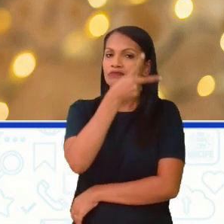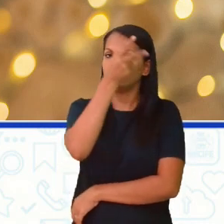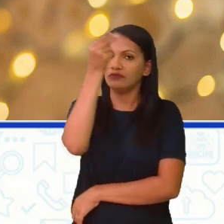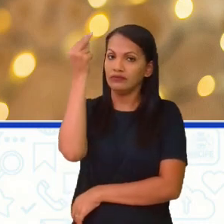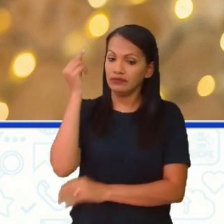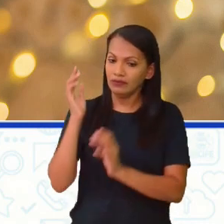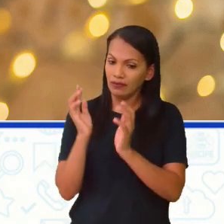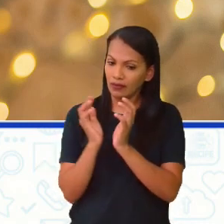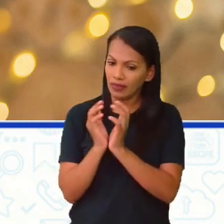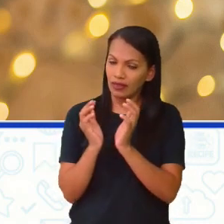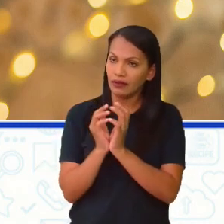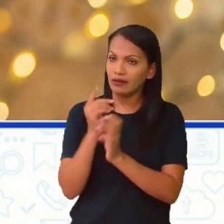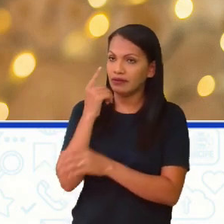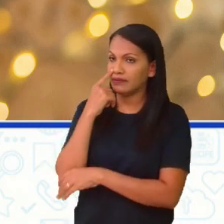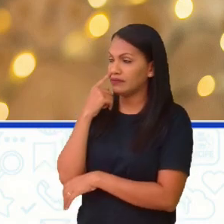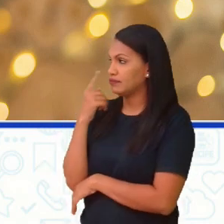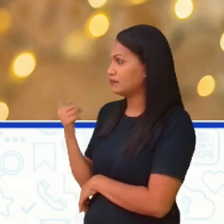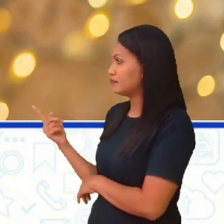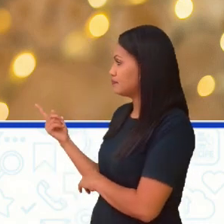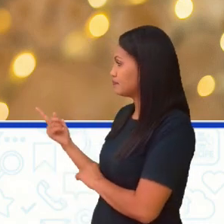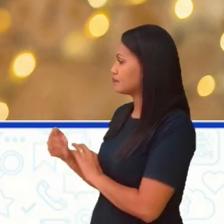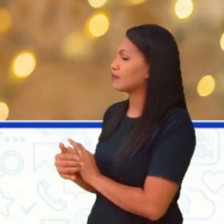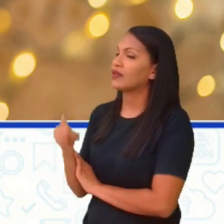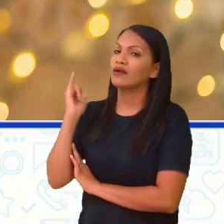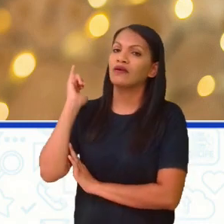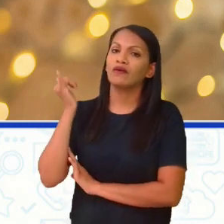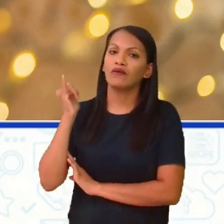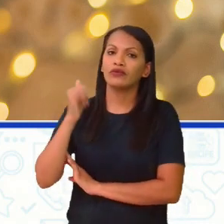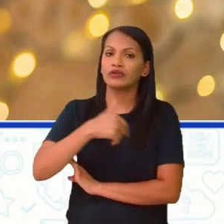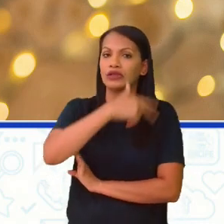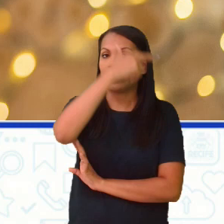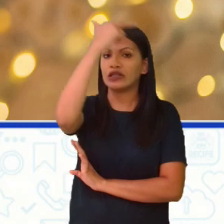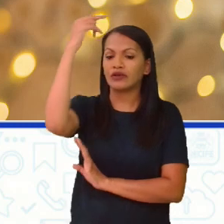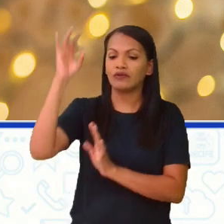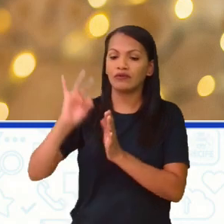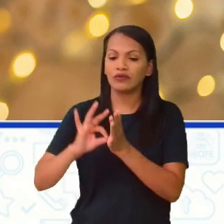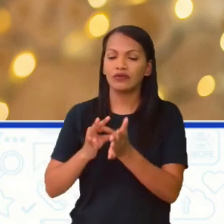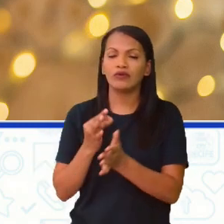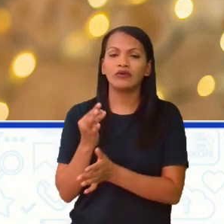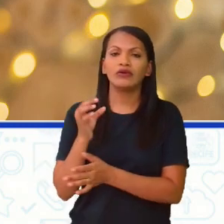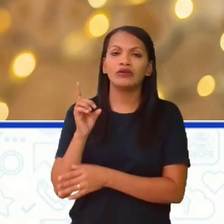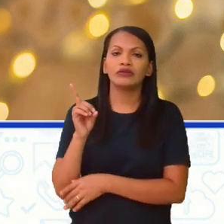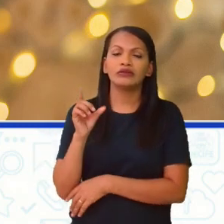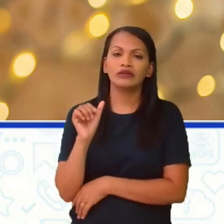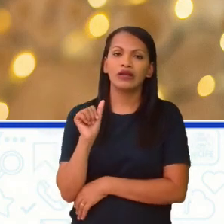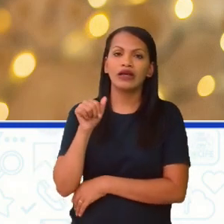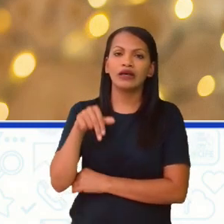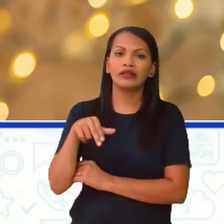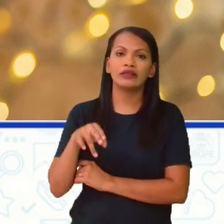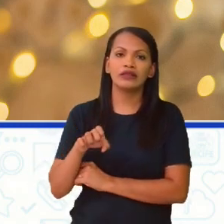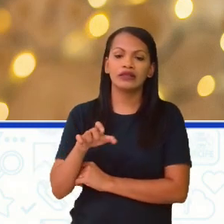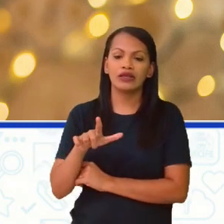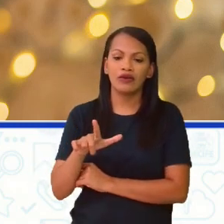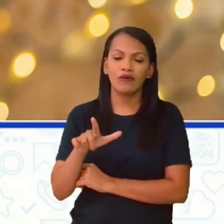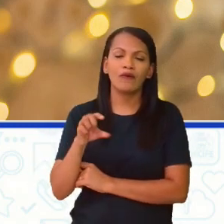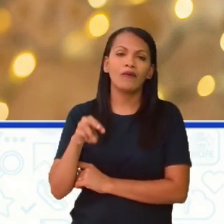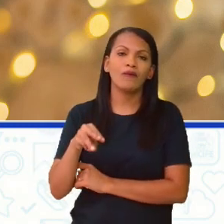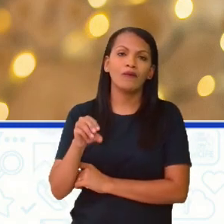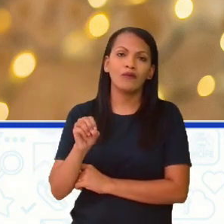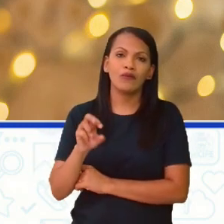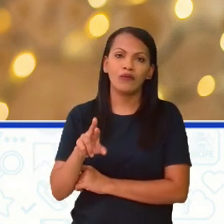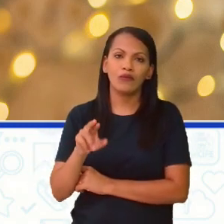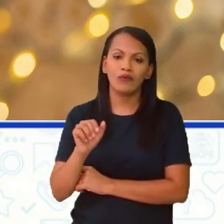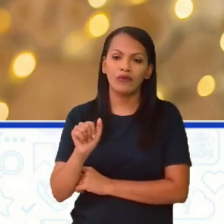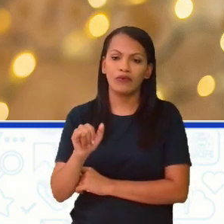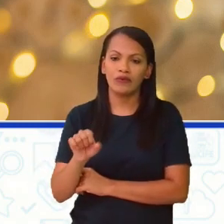Está nesse livro aqui, ó, de Contos de Natal, de Daniel Moraes, e está disponível lá. Então faz o seu login com o seu número